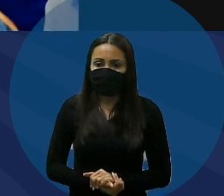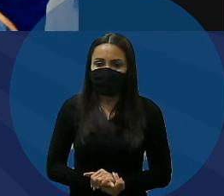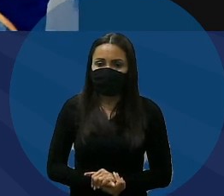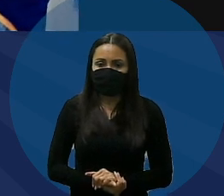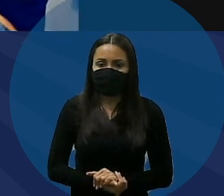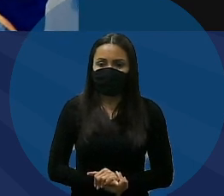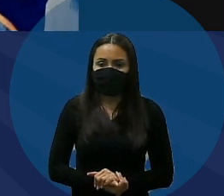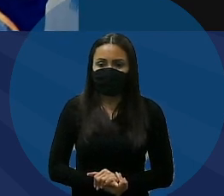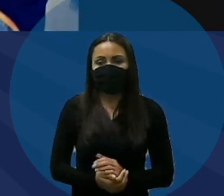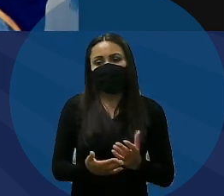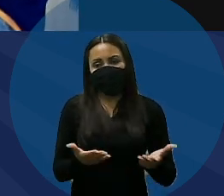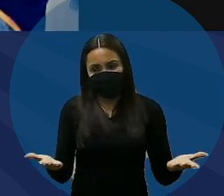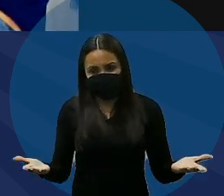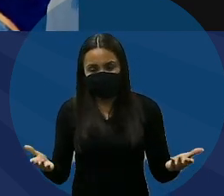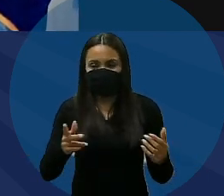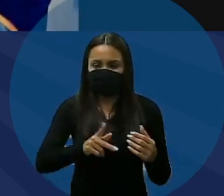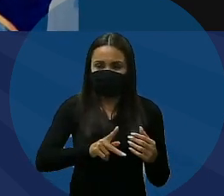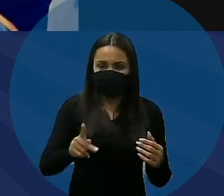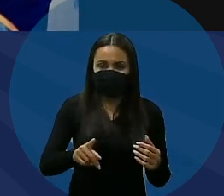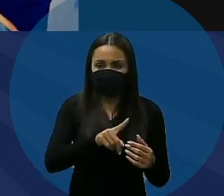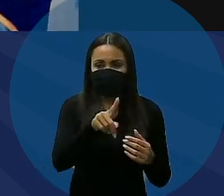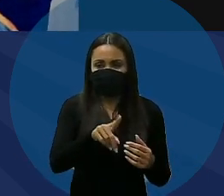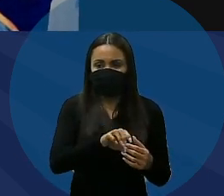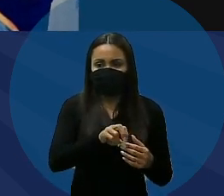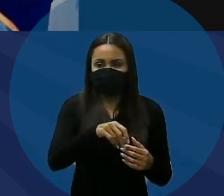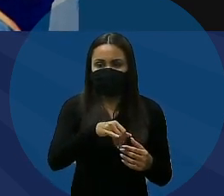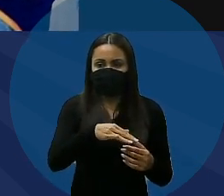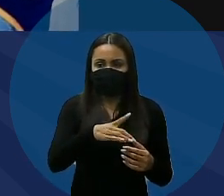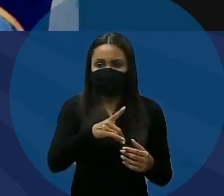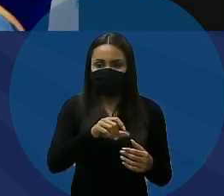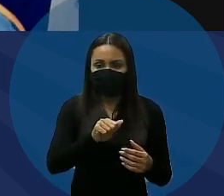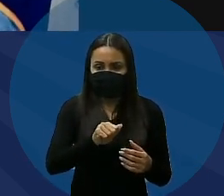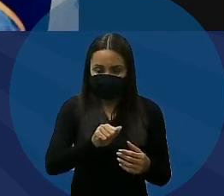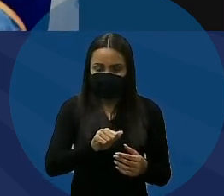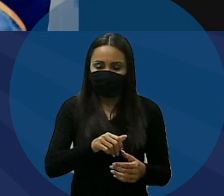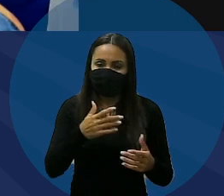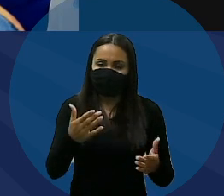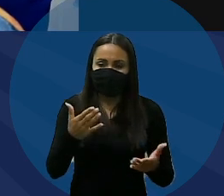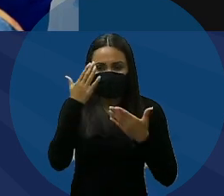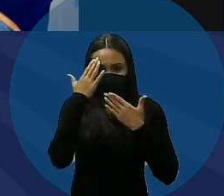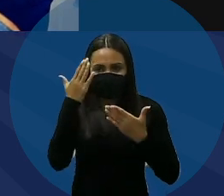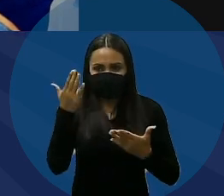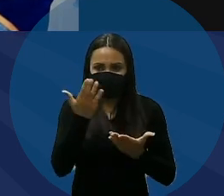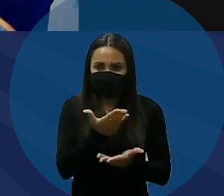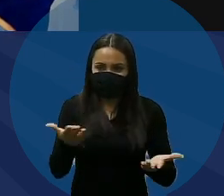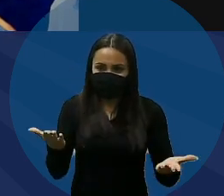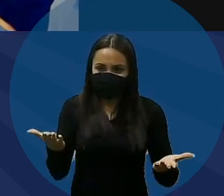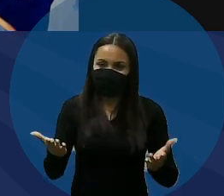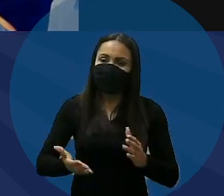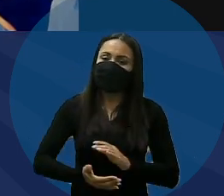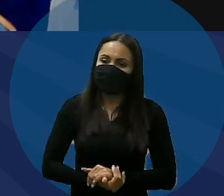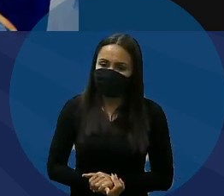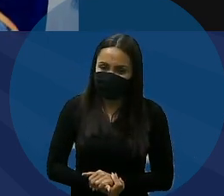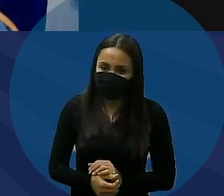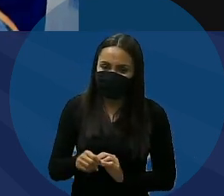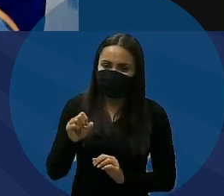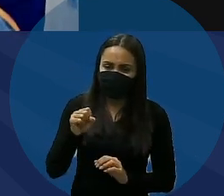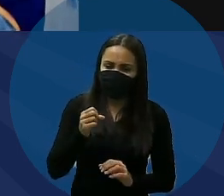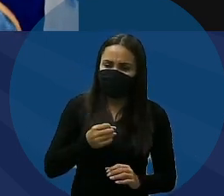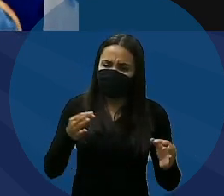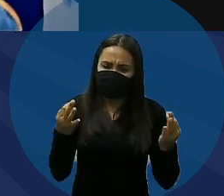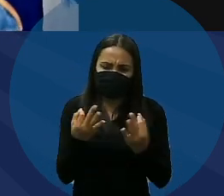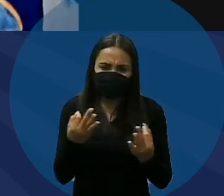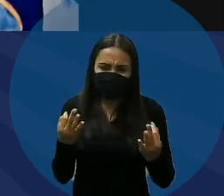É isso aí, professora Zenilda, da EREM Comendador Manuel Caetano. Muito pertinente aí a sua